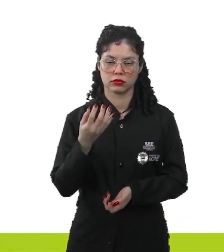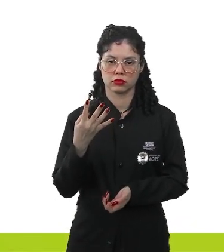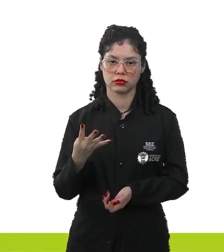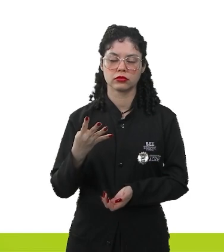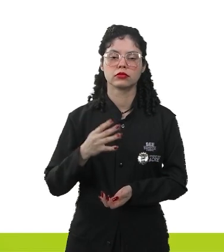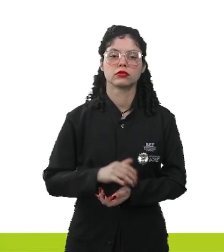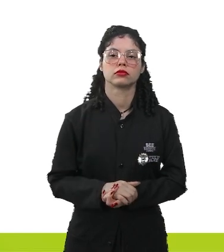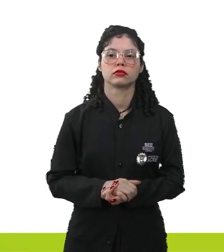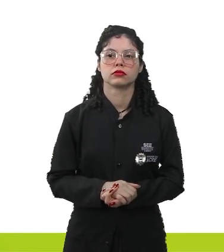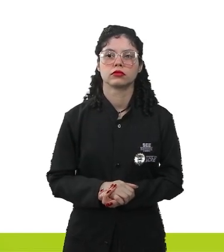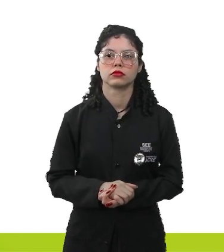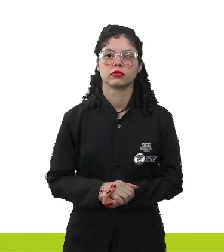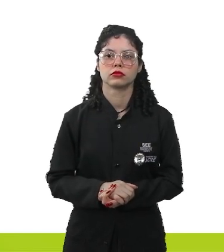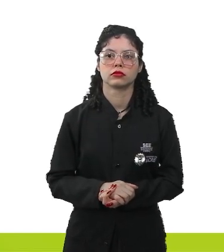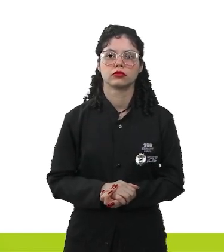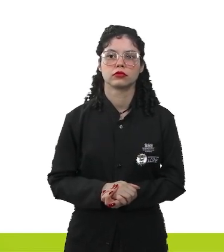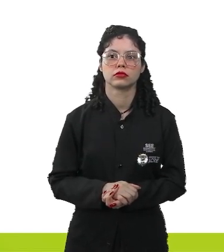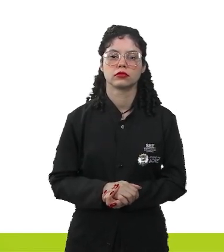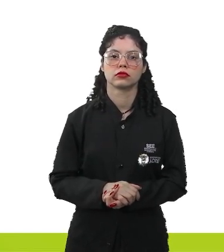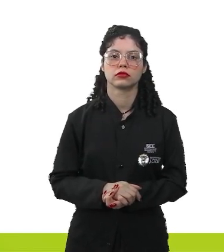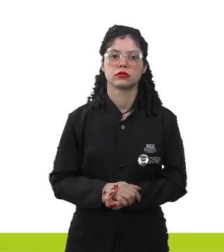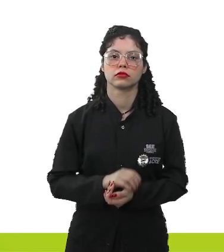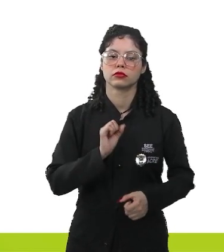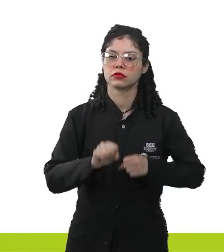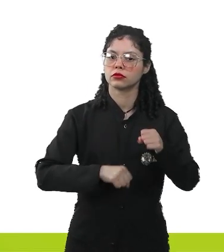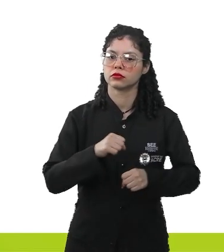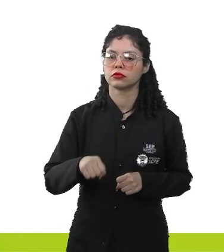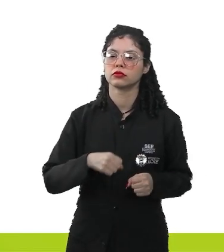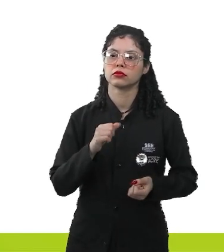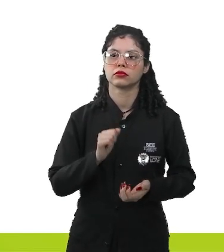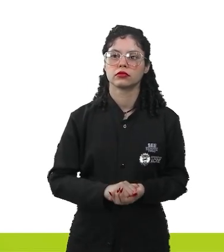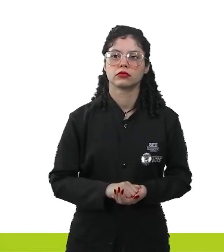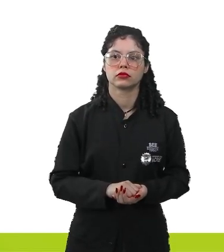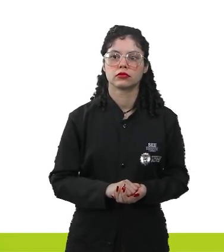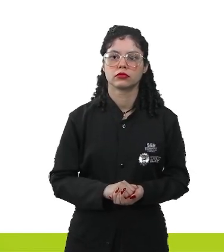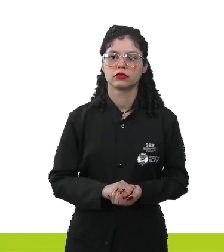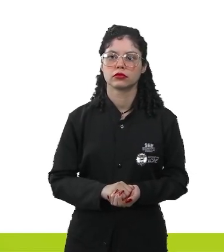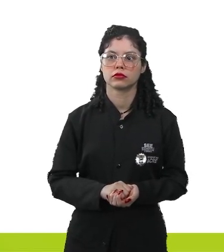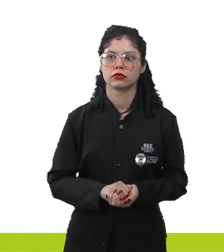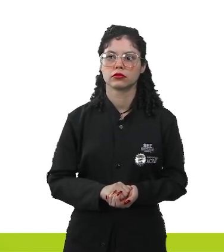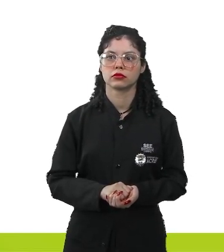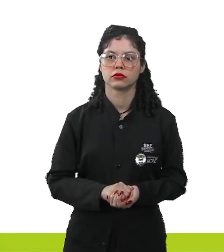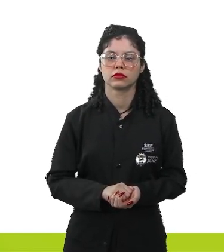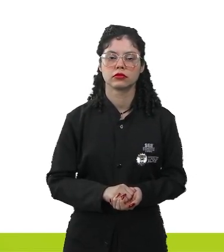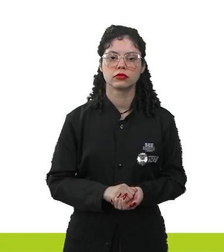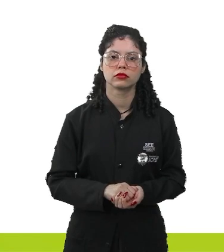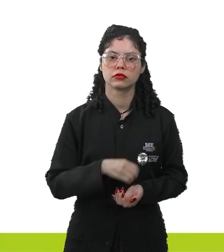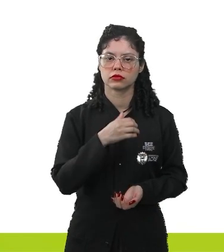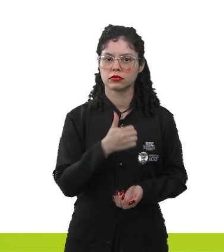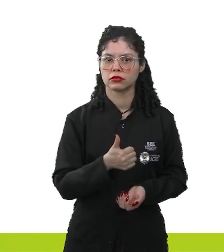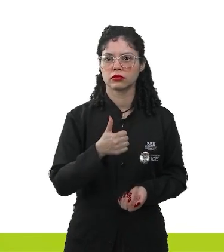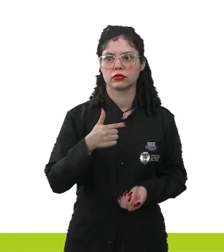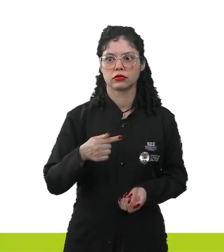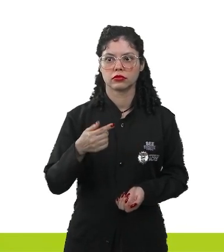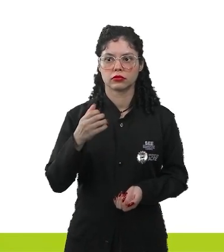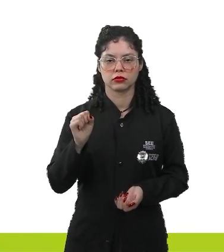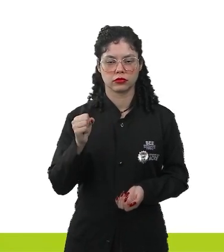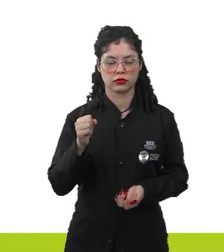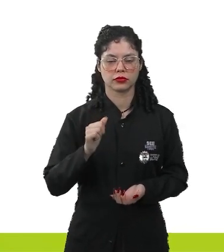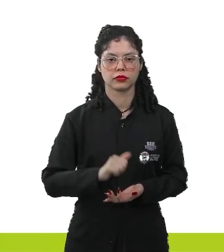764. Ele anda de bicicleta meia hora, então é a metade de 356, que é